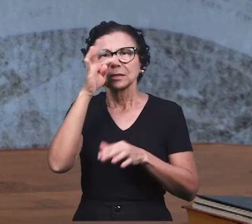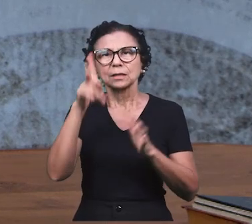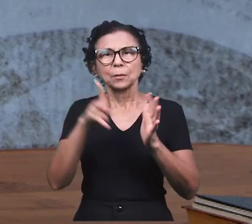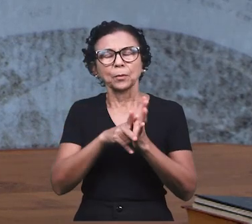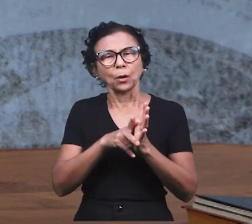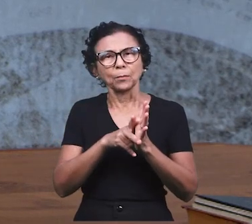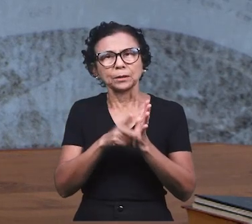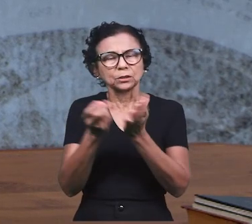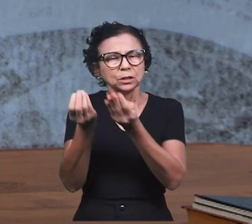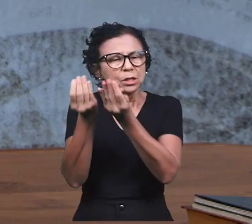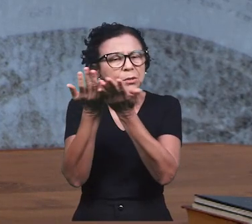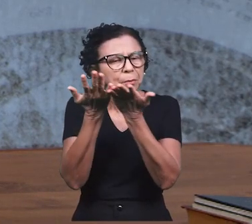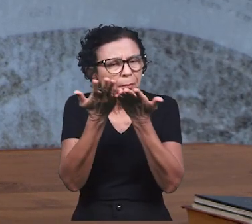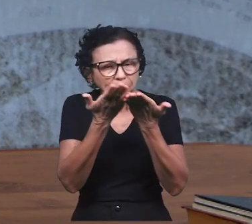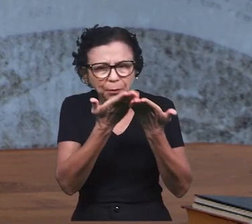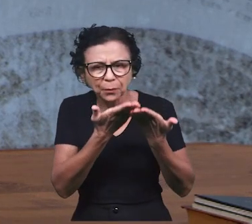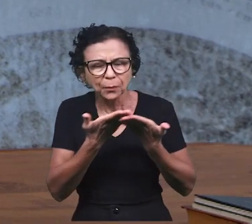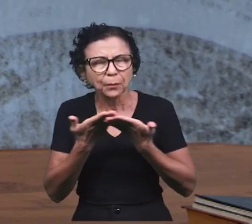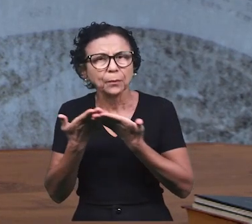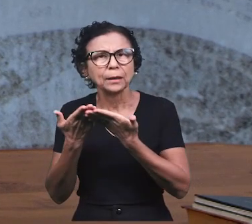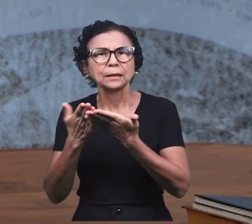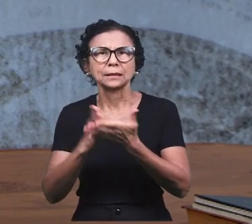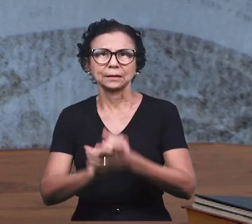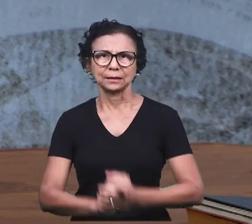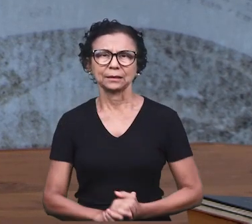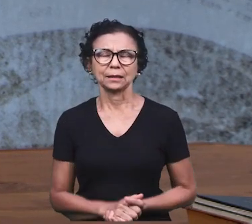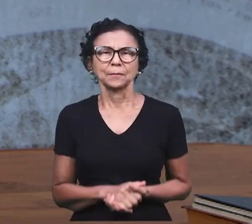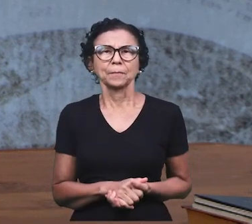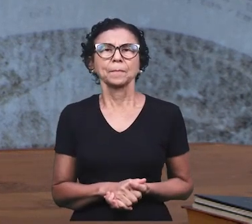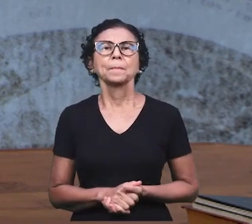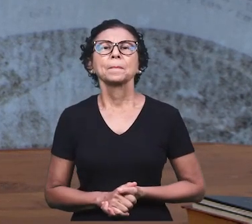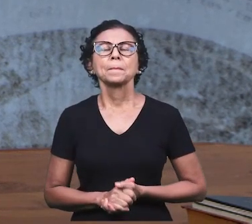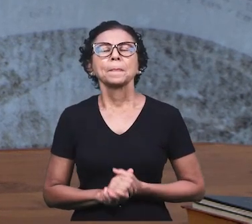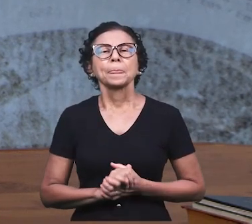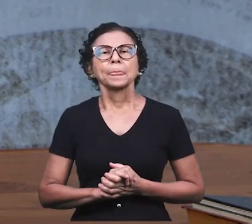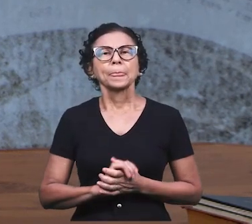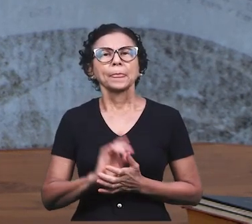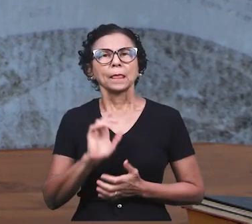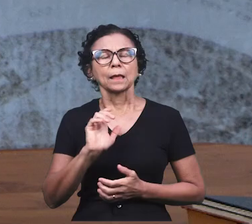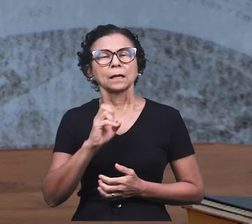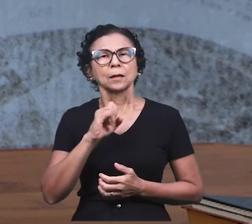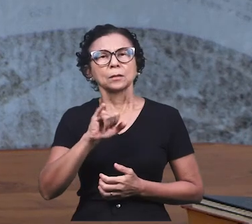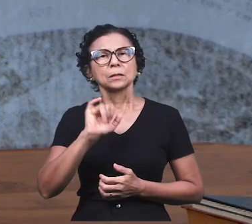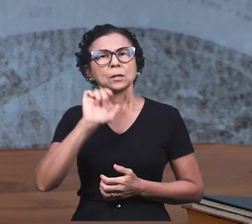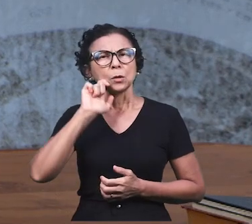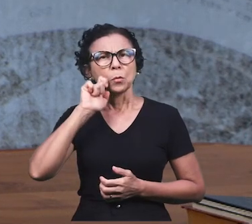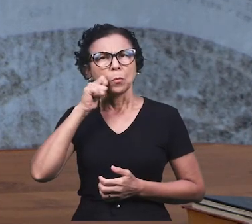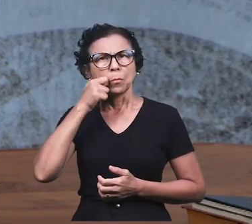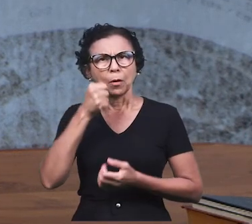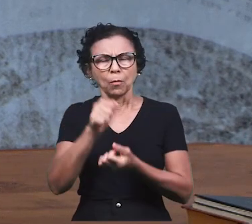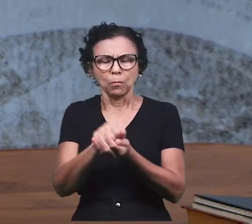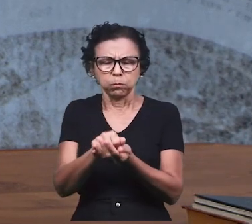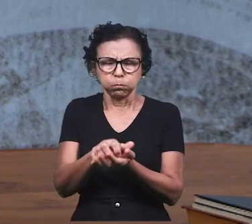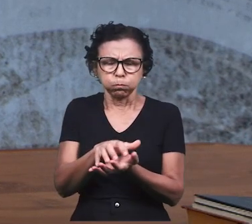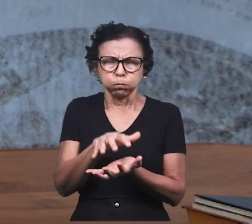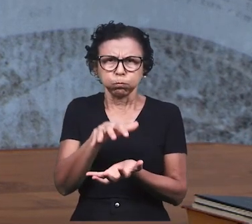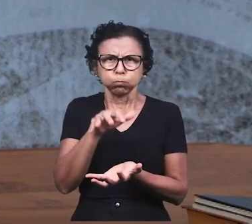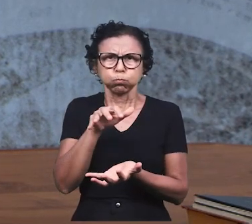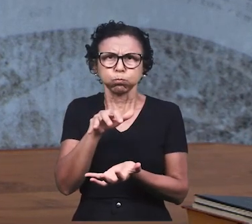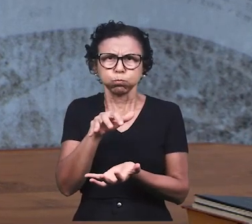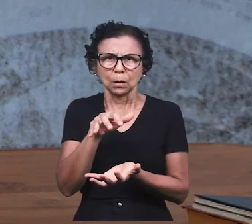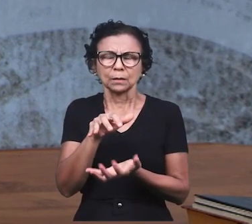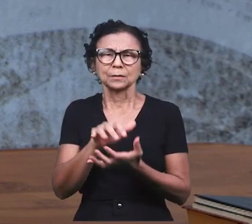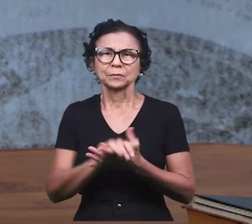os bolos oferecerá pão levedado como sua oferta, com o sacrifício de louvores da